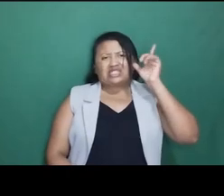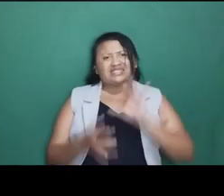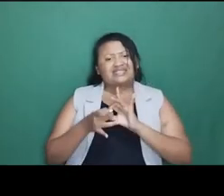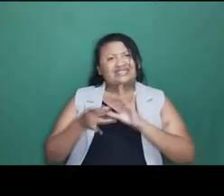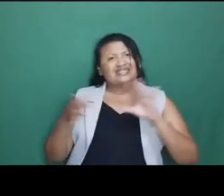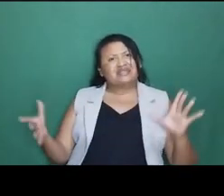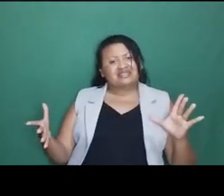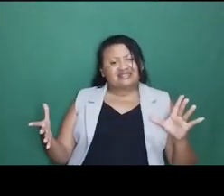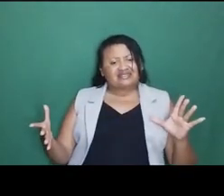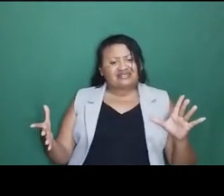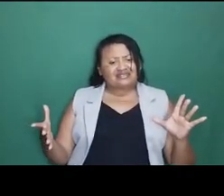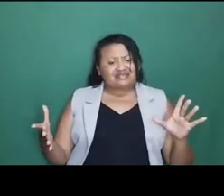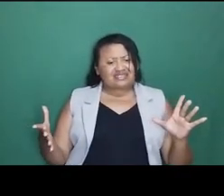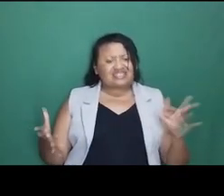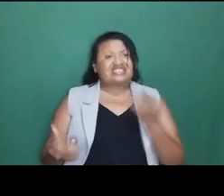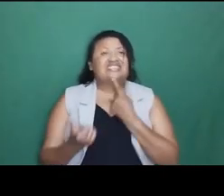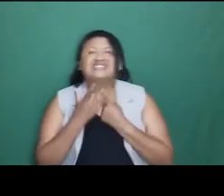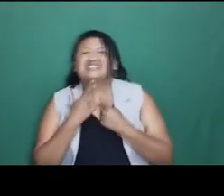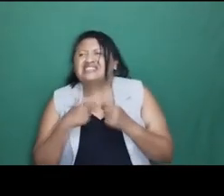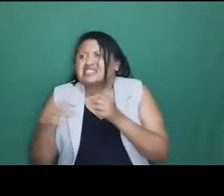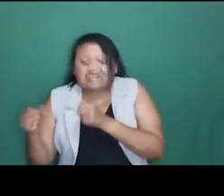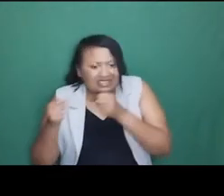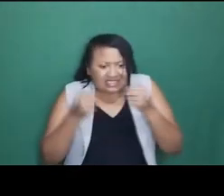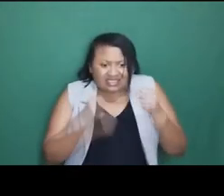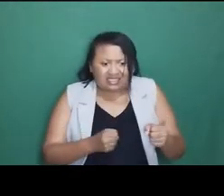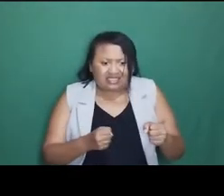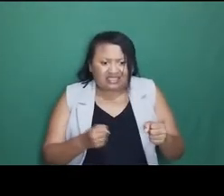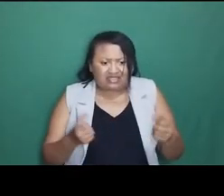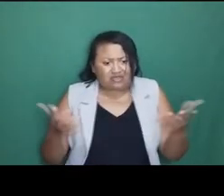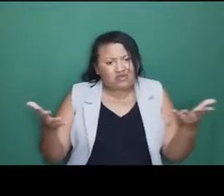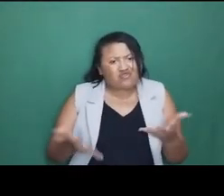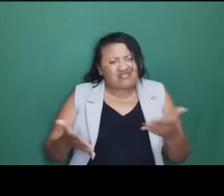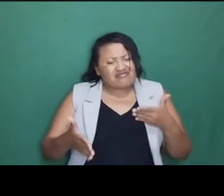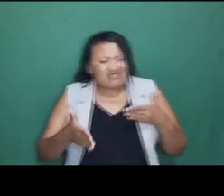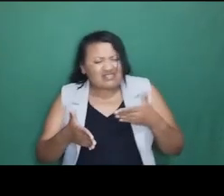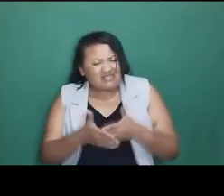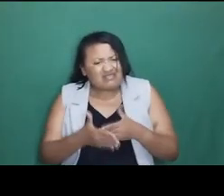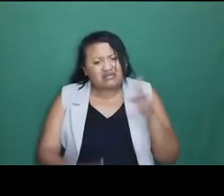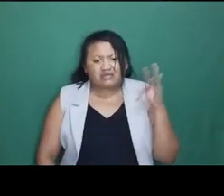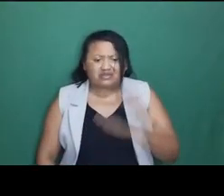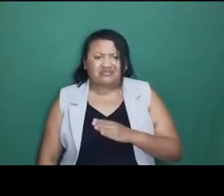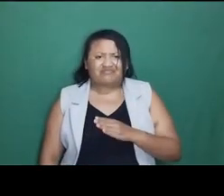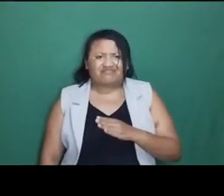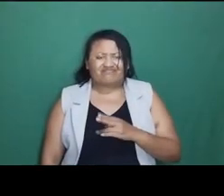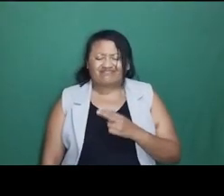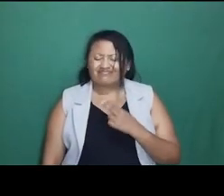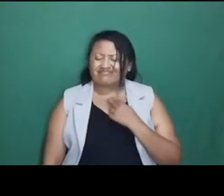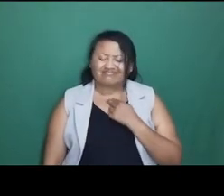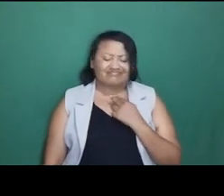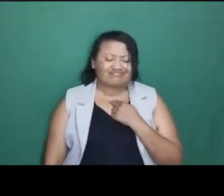plena liberdade a vontade por poder por poder hoje rúmulo de maldade